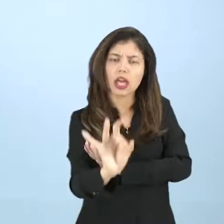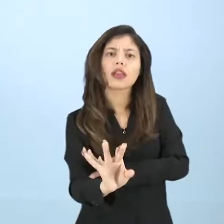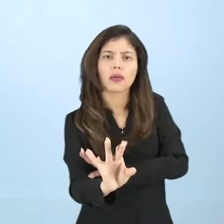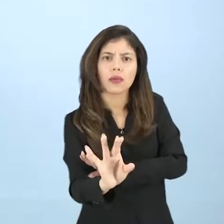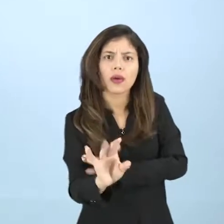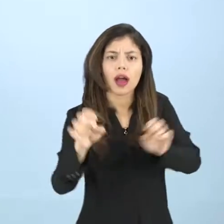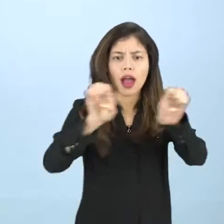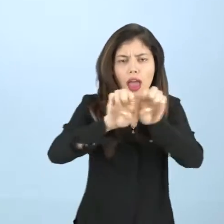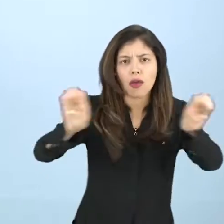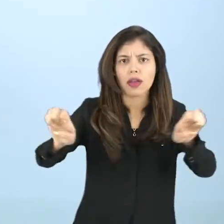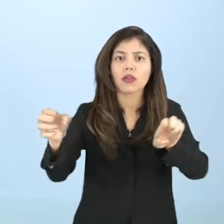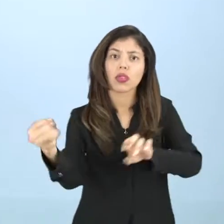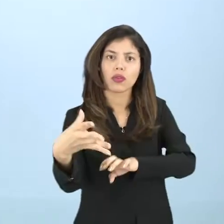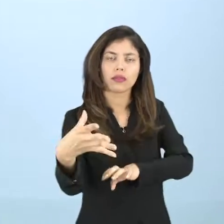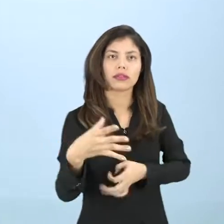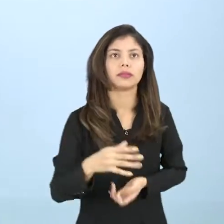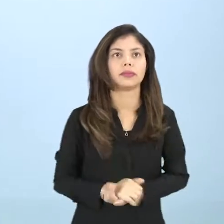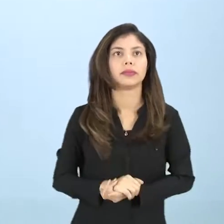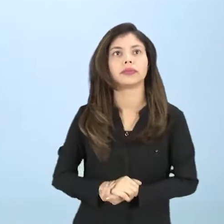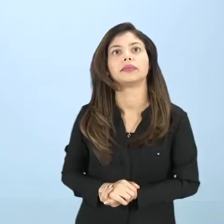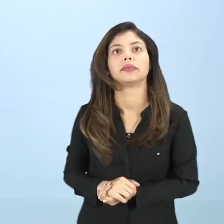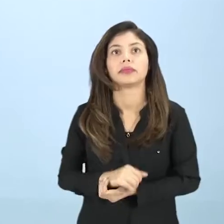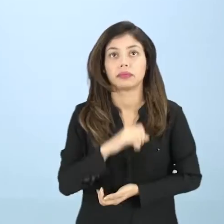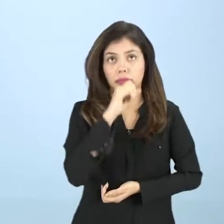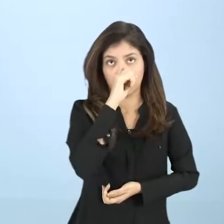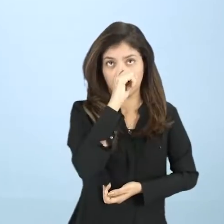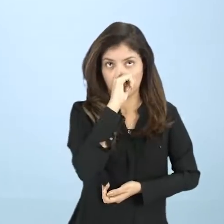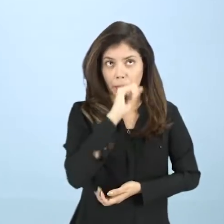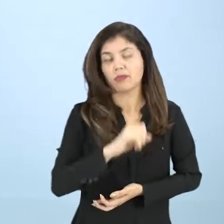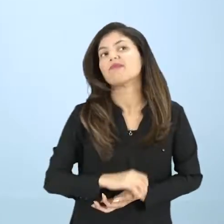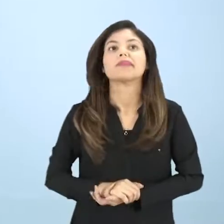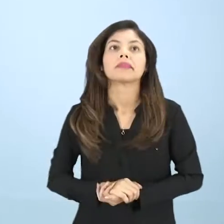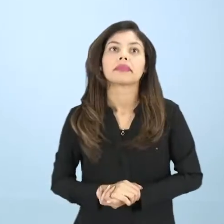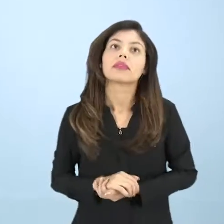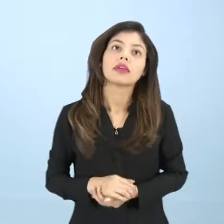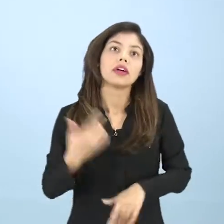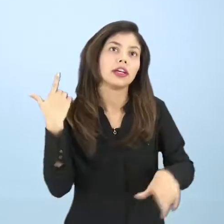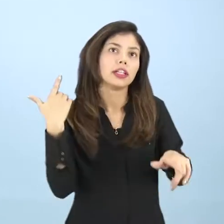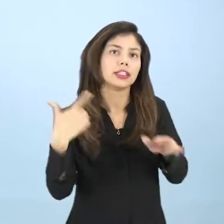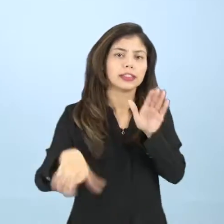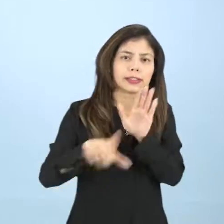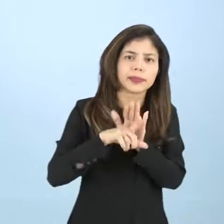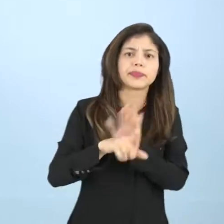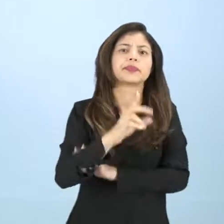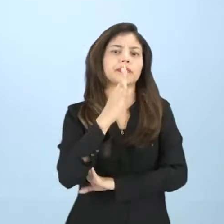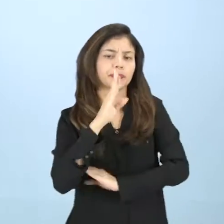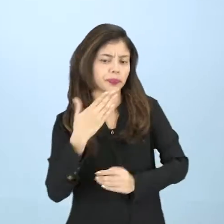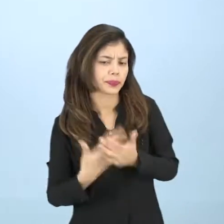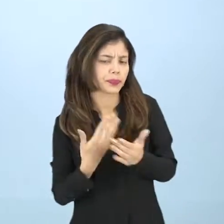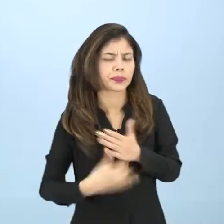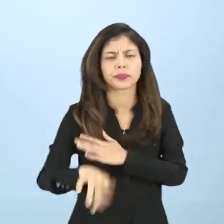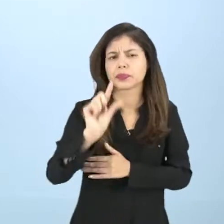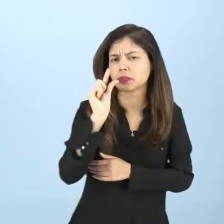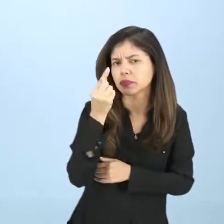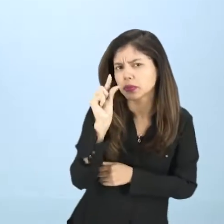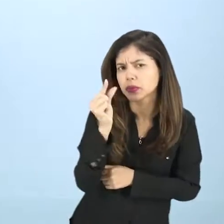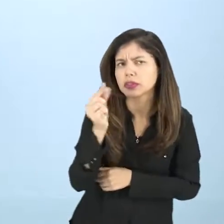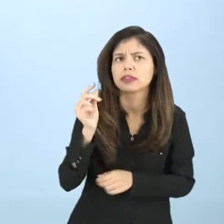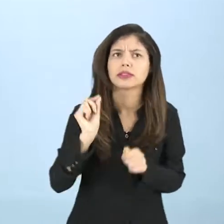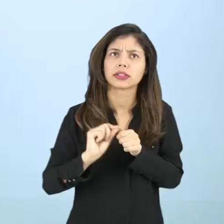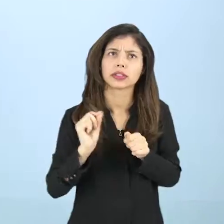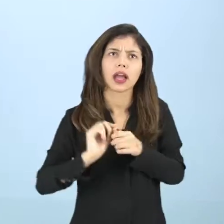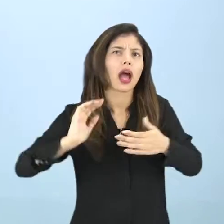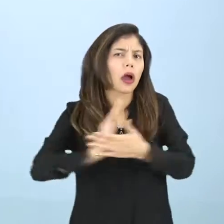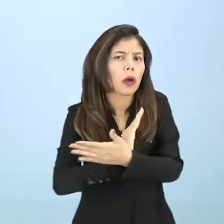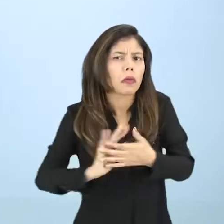que formam a equação global. Então vamos lá. Para trabalhar a lei de Hess, nós precisamos fazer algumas